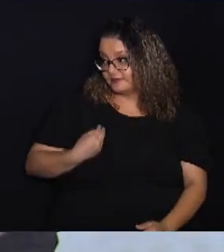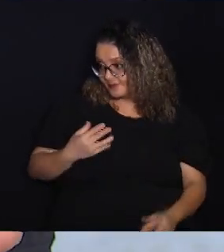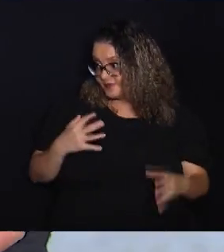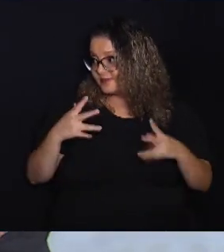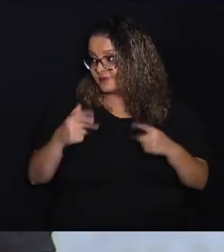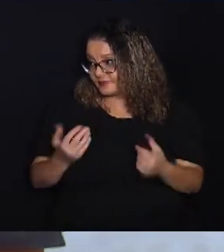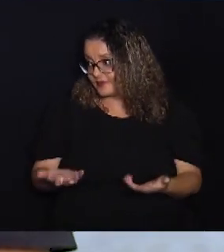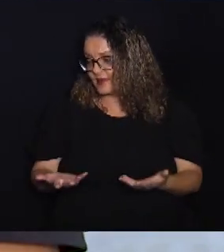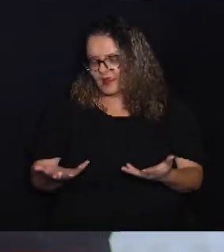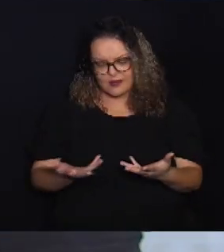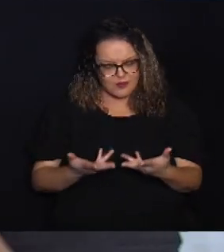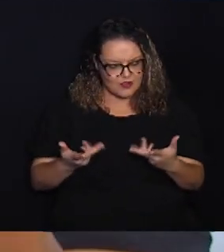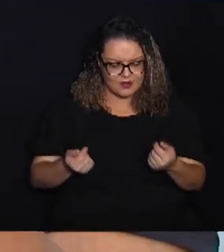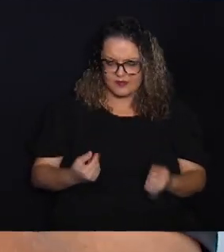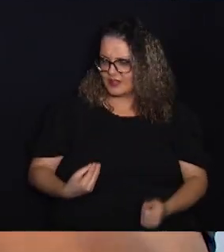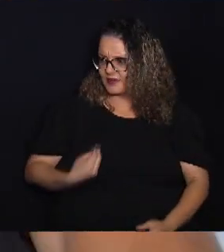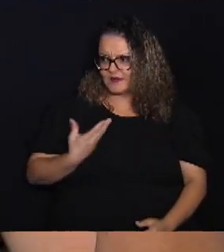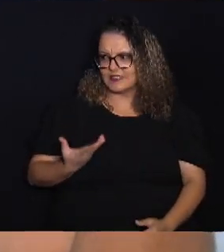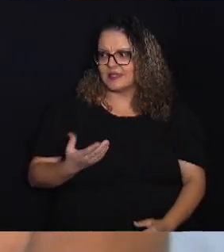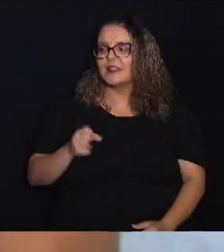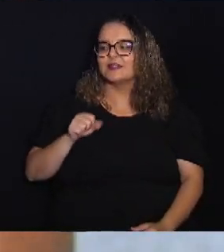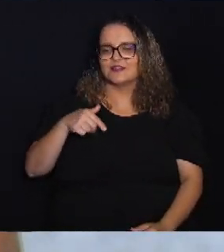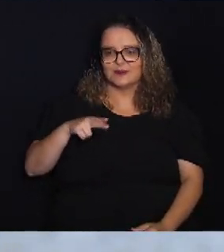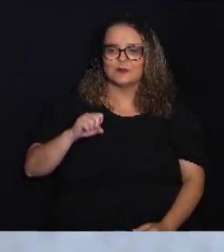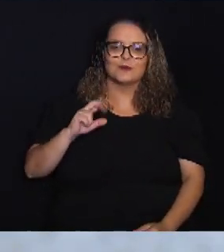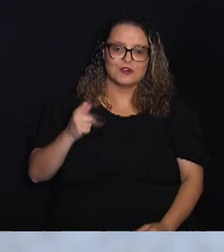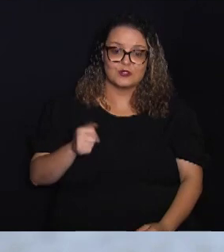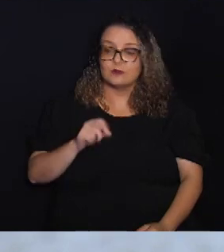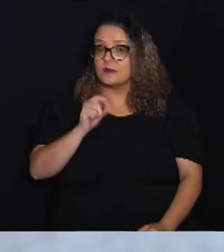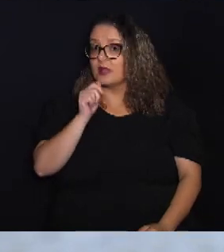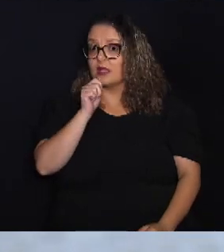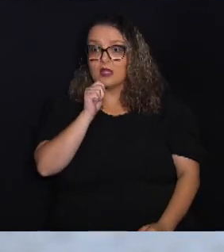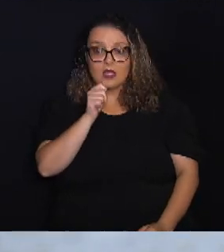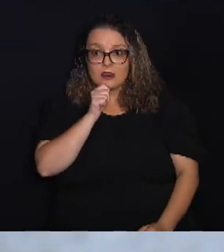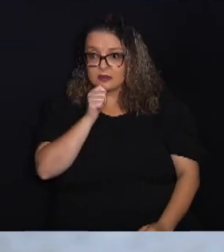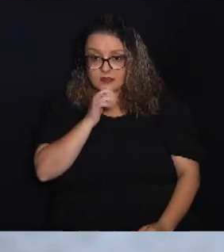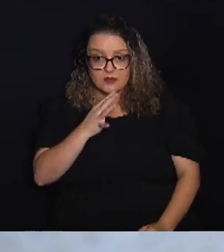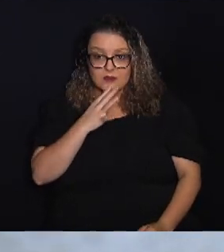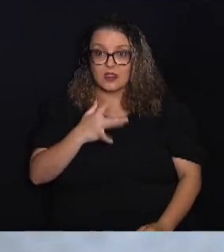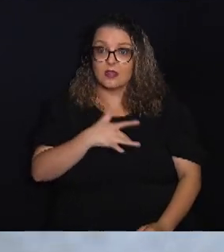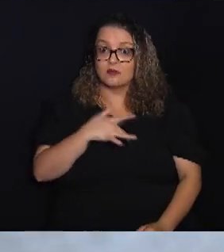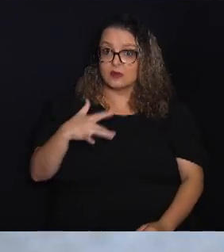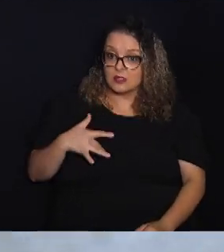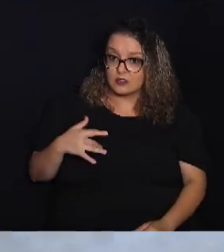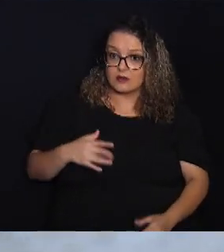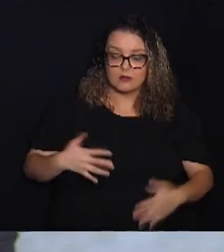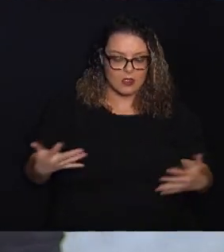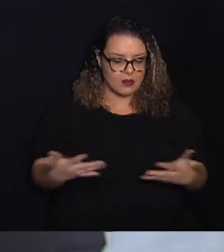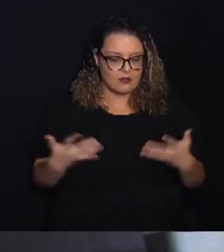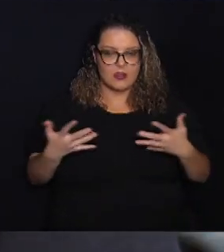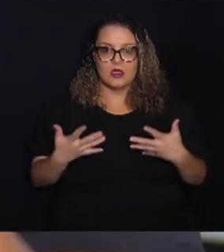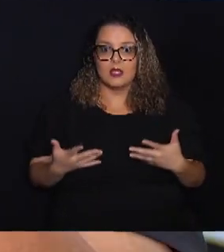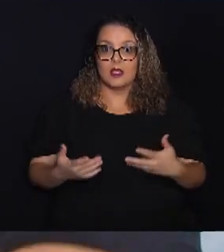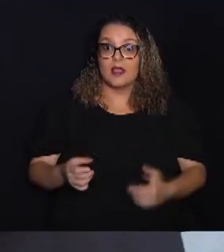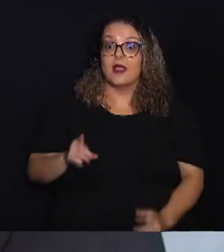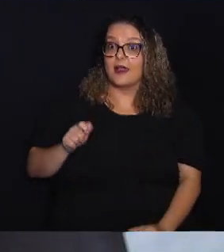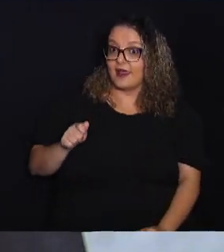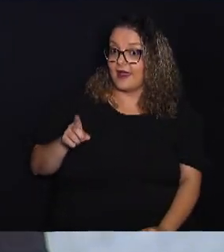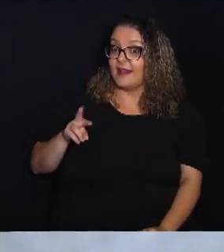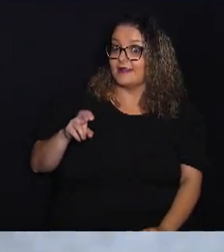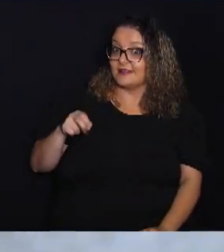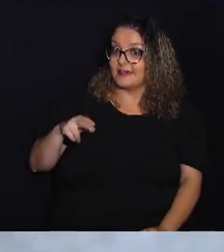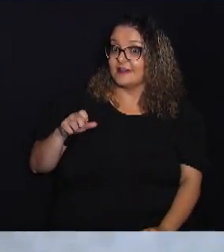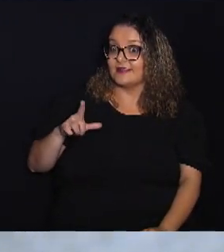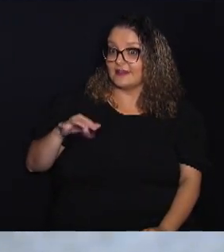na vida. E tudo isso, a maior maravilha da vida é isso, jogar squash. Para quem não conhece, é muita saúde, muita